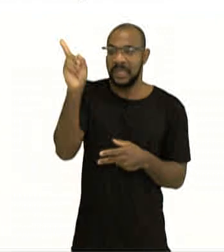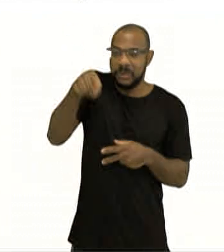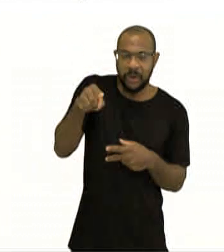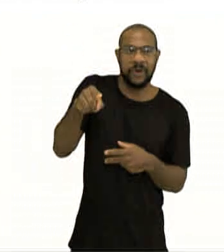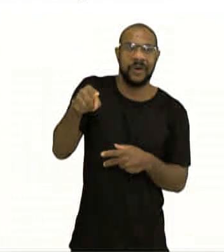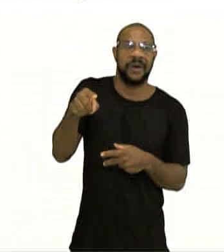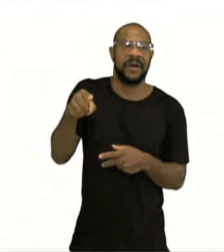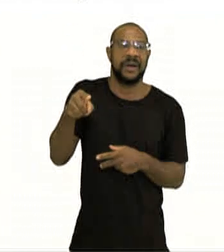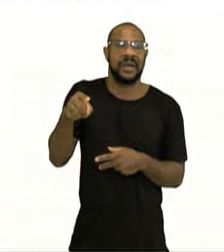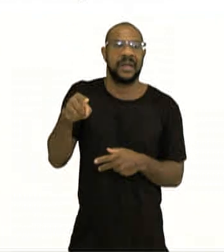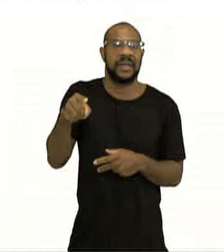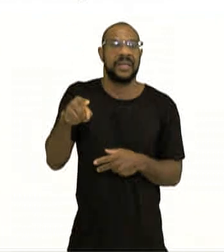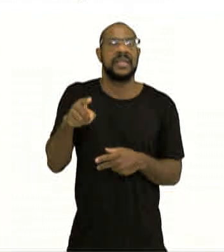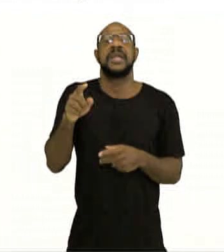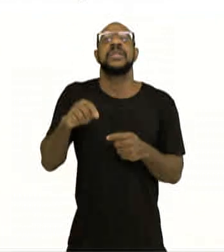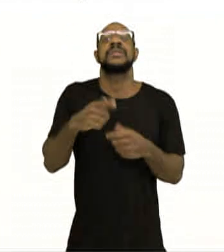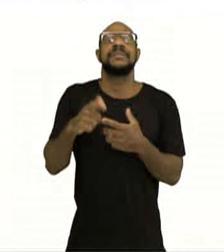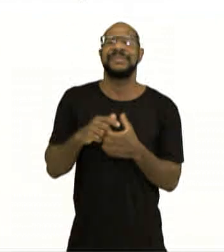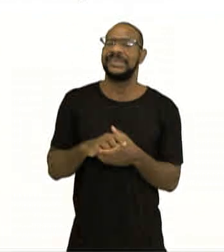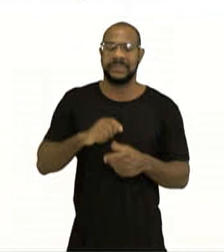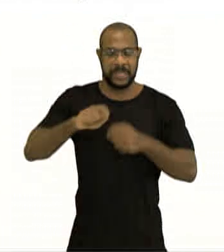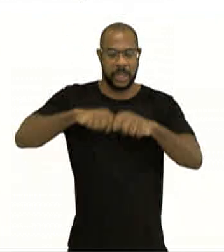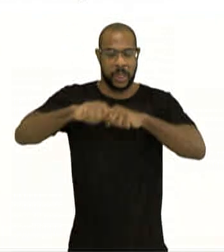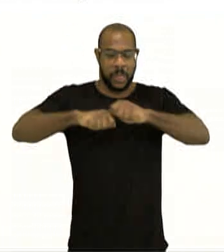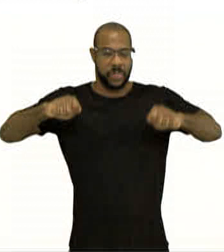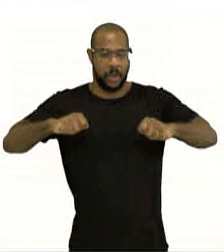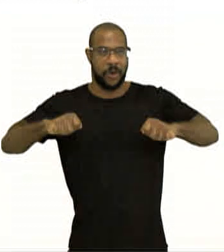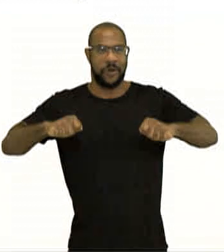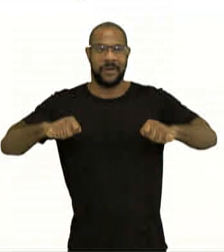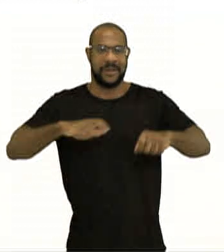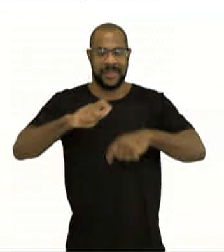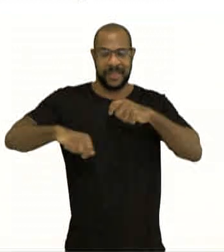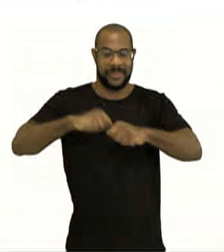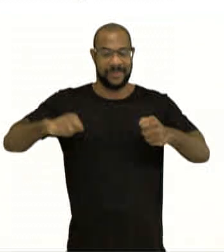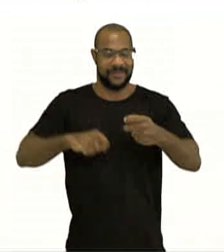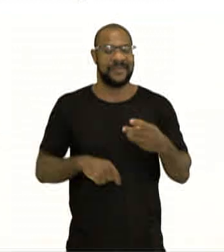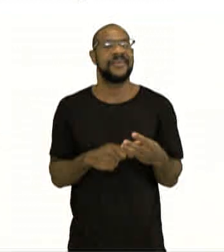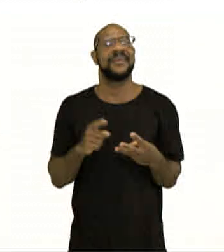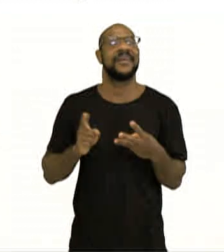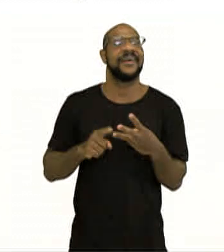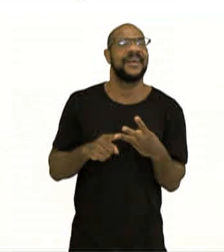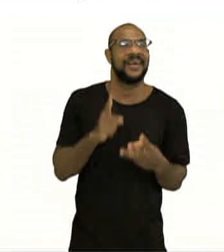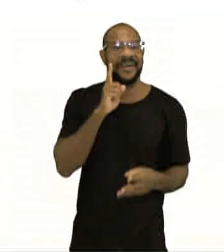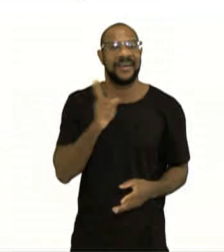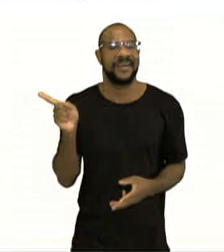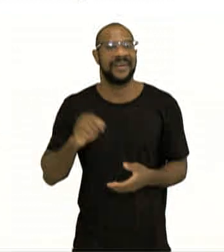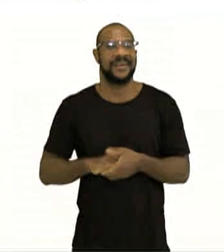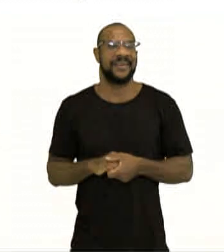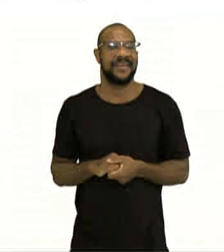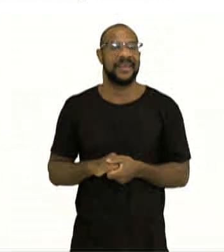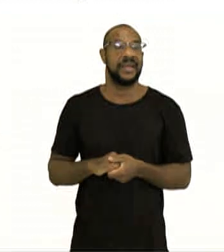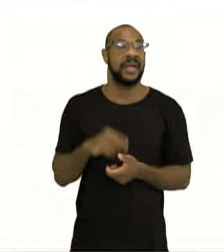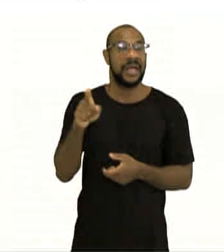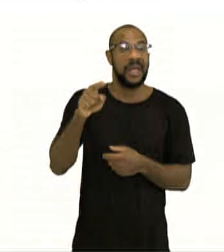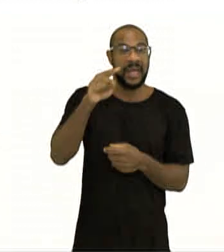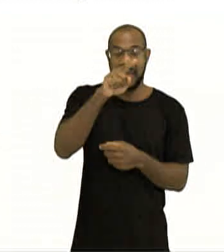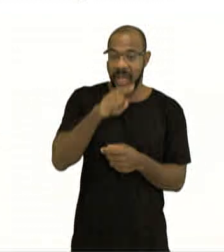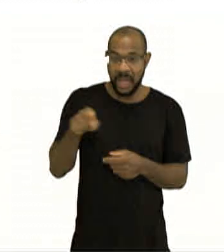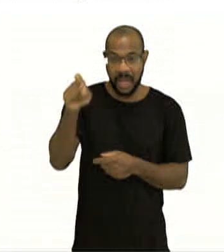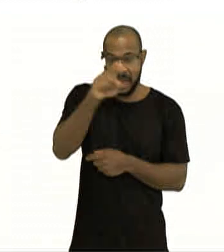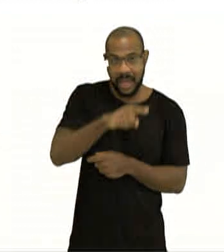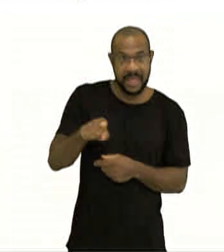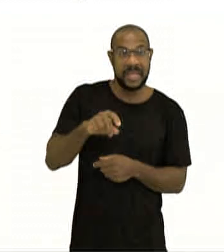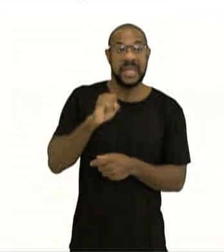deu um nó na minha cabeça agora, não sei mais nada, sabe? Sim, estamos aqui para explicar. E ó, então esses aqui, se eu